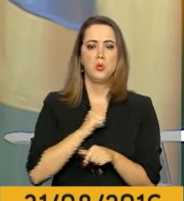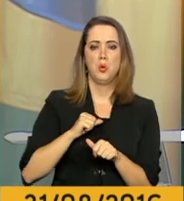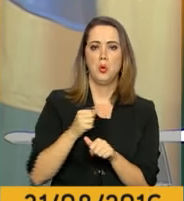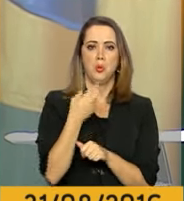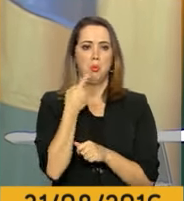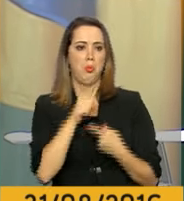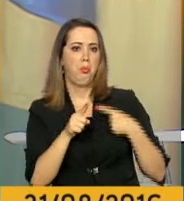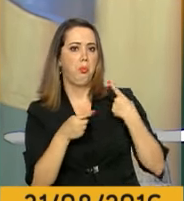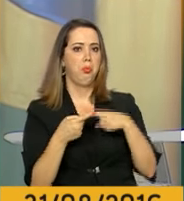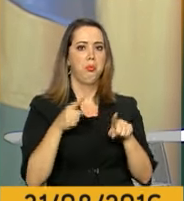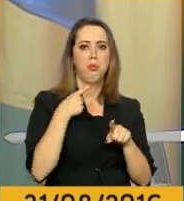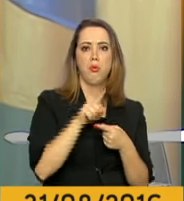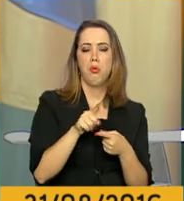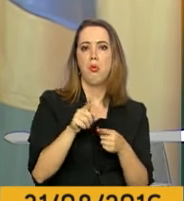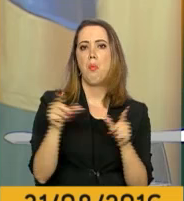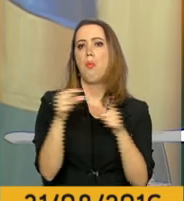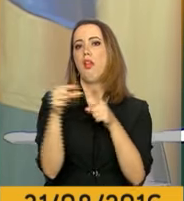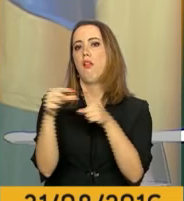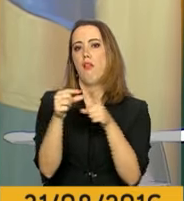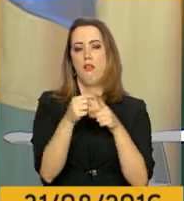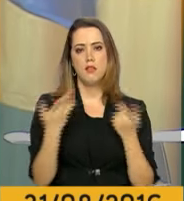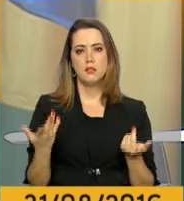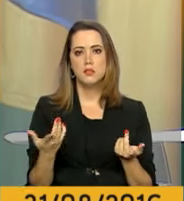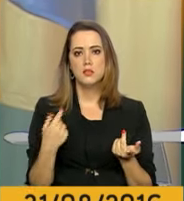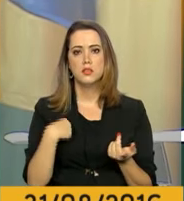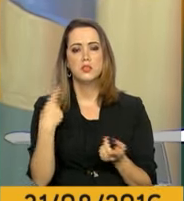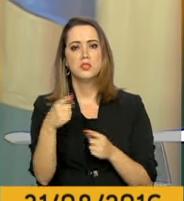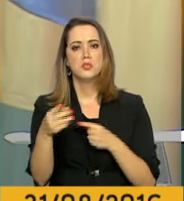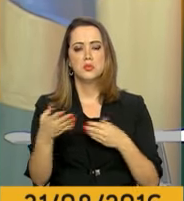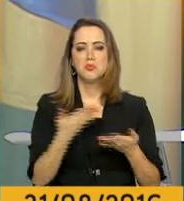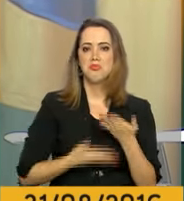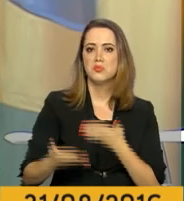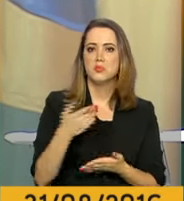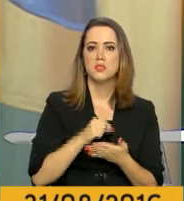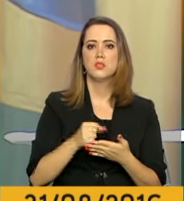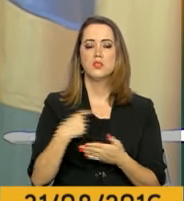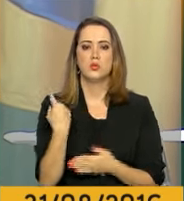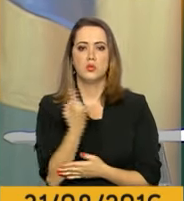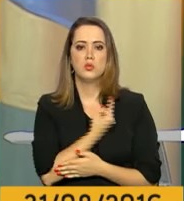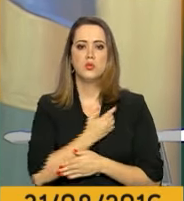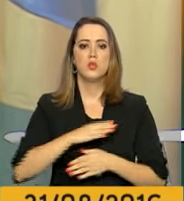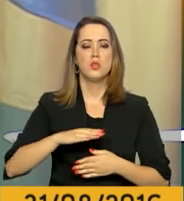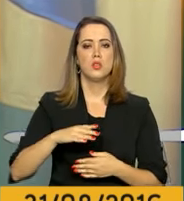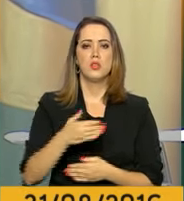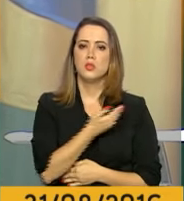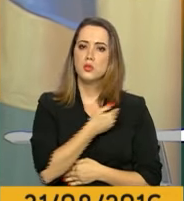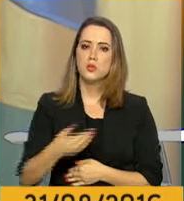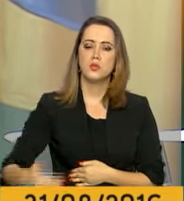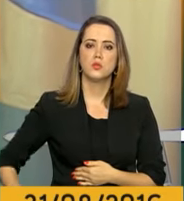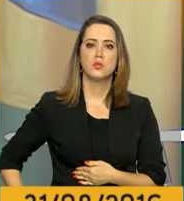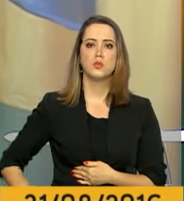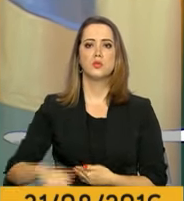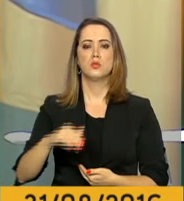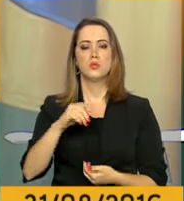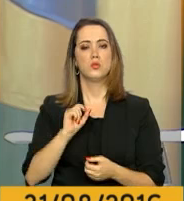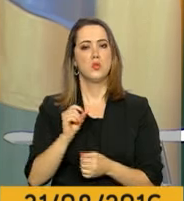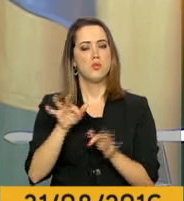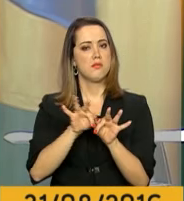retrucamos palavras, imprecações que faziam em relação ao nosso governo, à nossa conduta. Então, uma